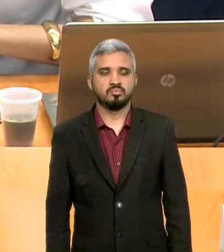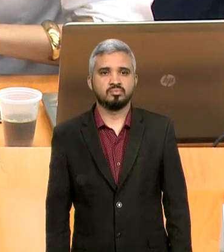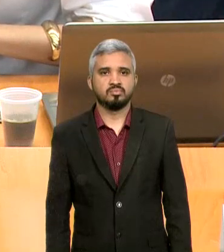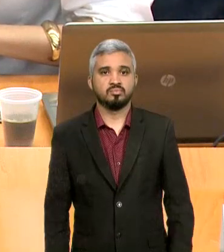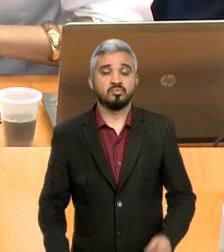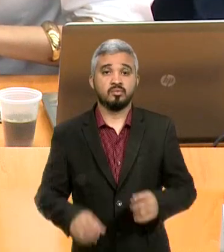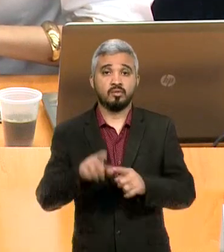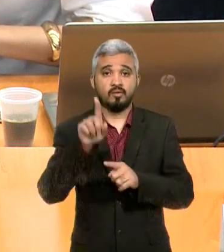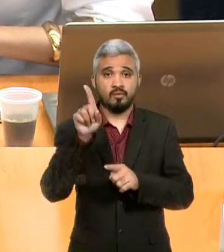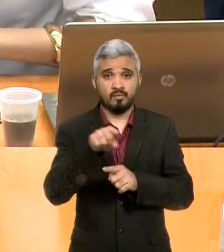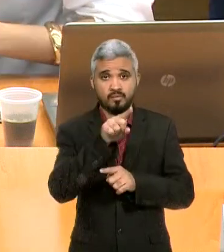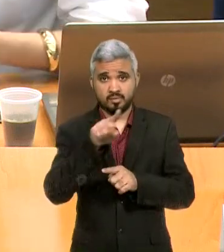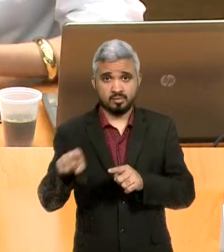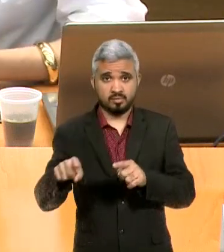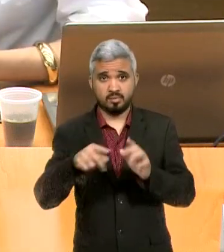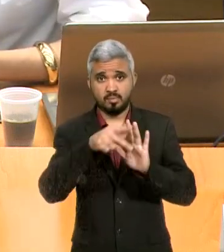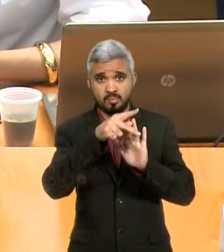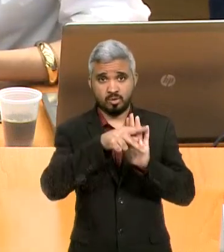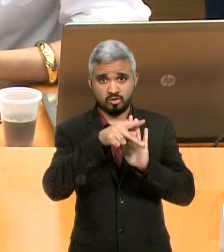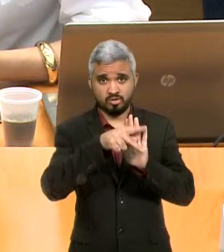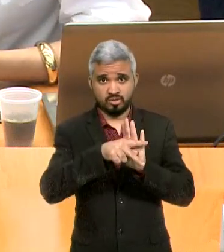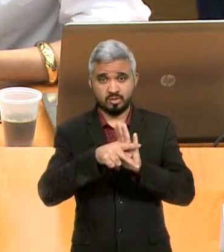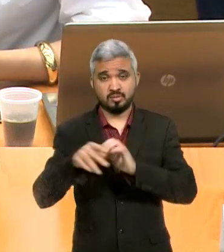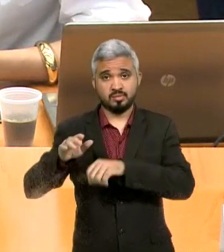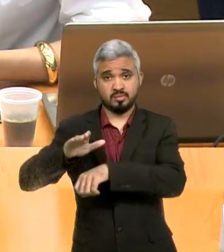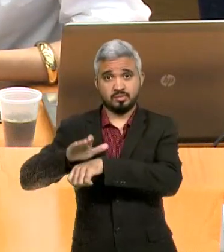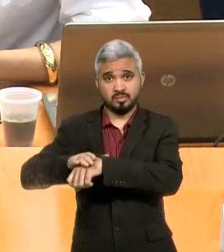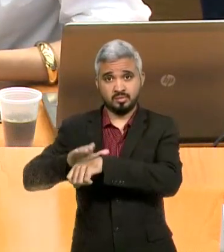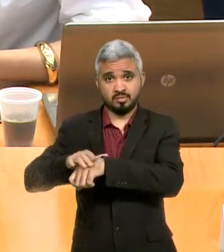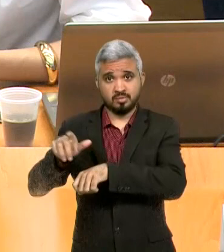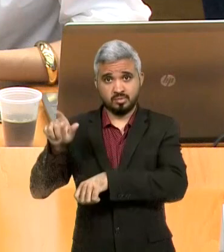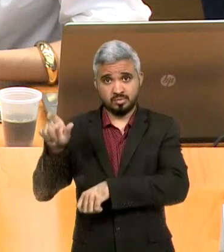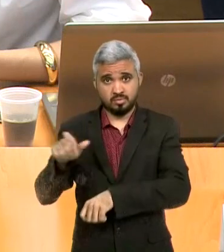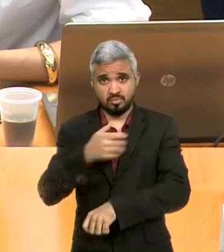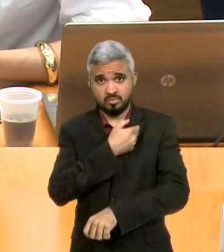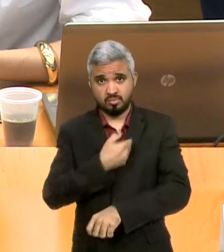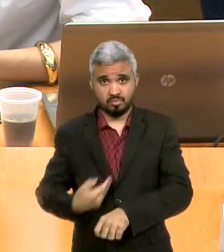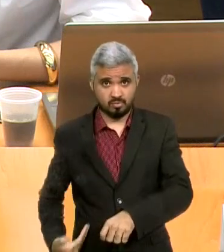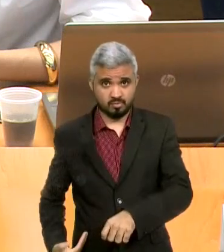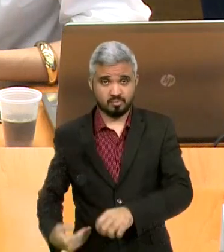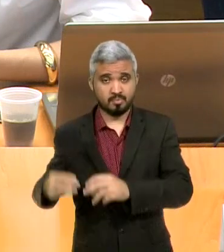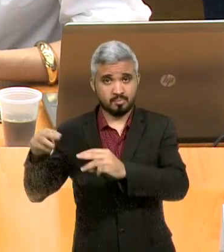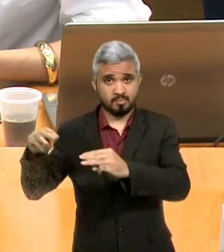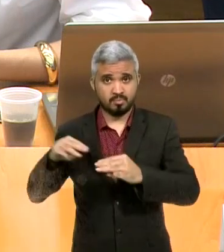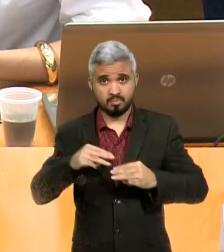Veto total de autoria do Poder Executivo, mensagem número